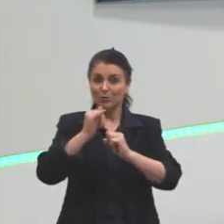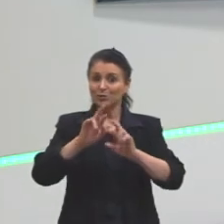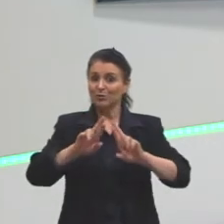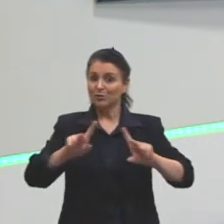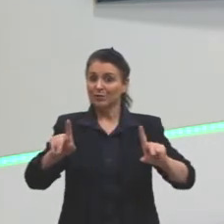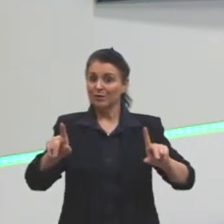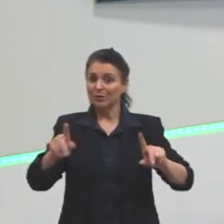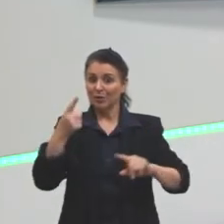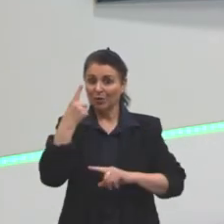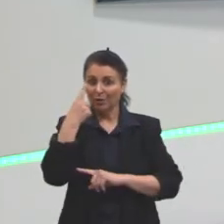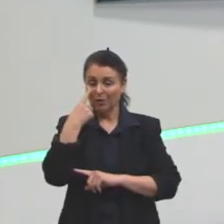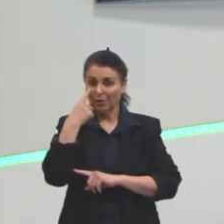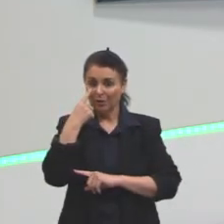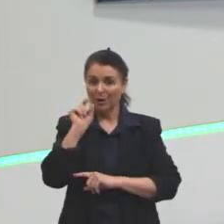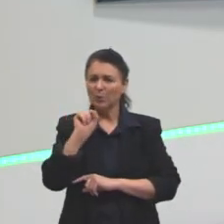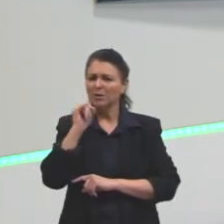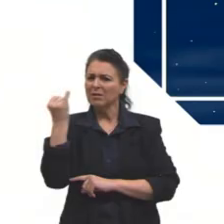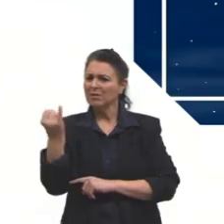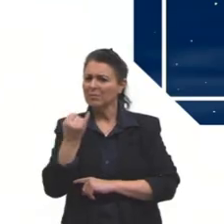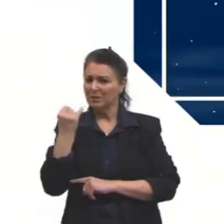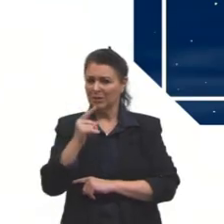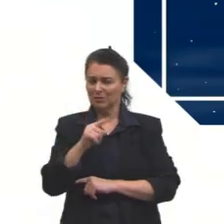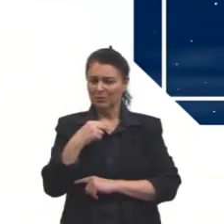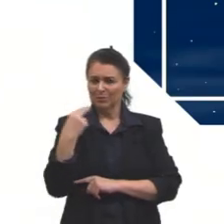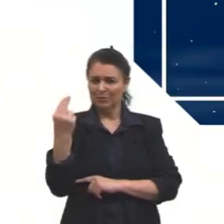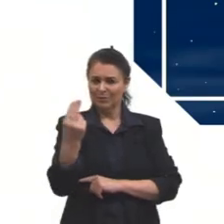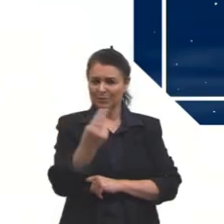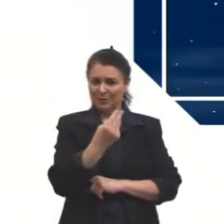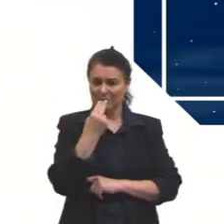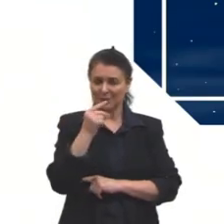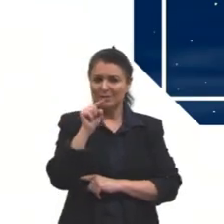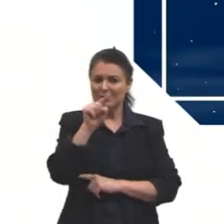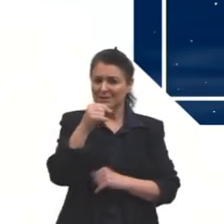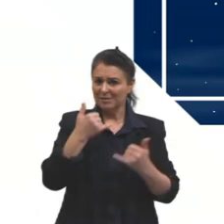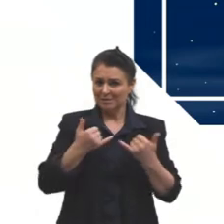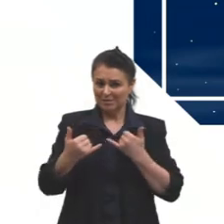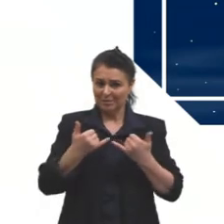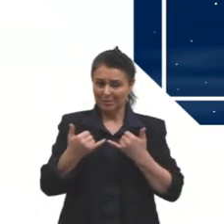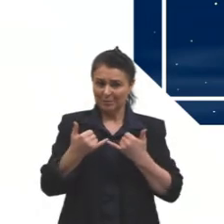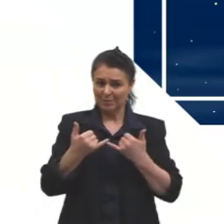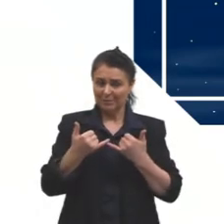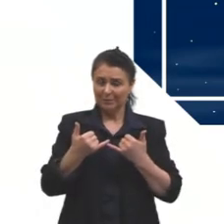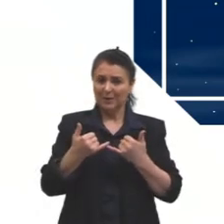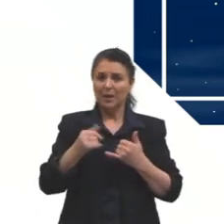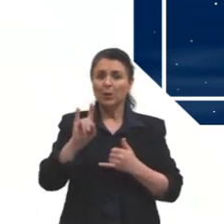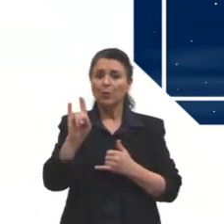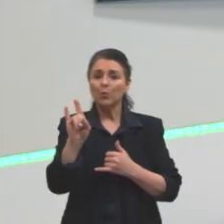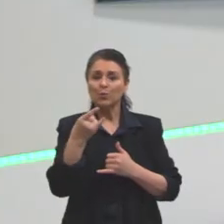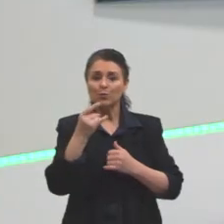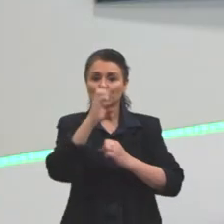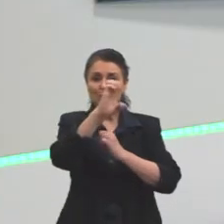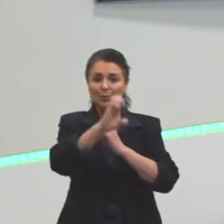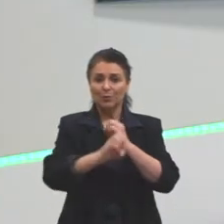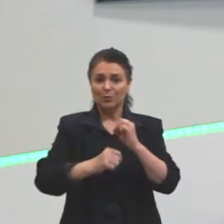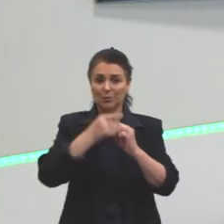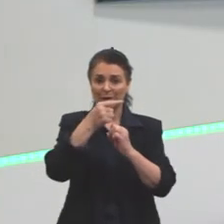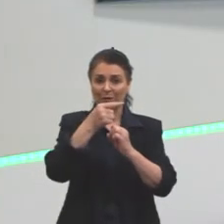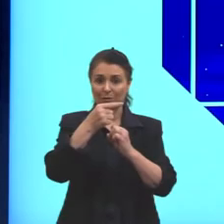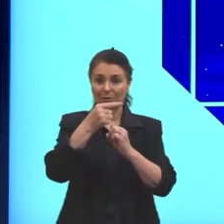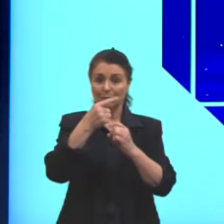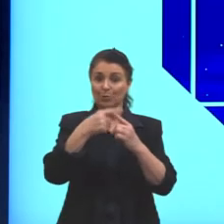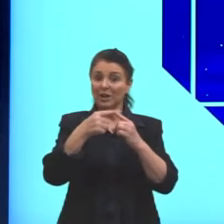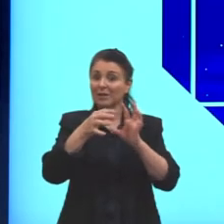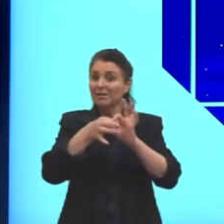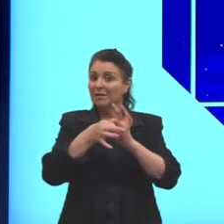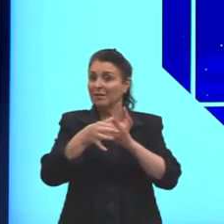porque o que importa para gente né nessa nesse exemplo aqui é o último elétron que fica livre tá